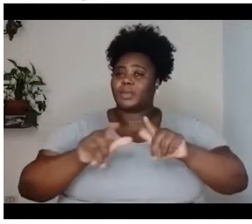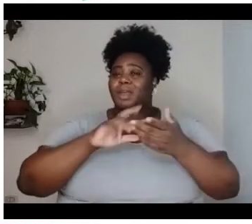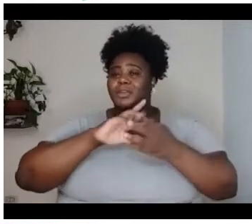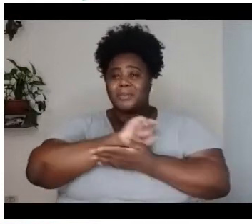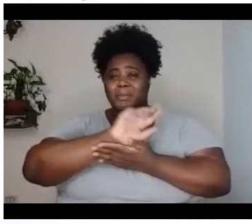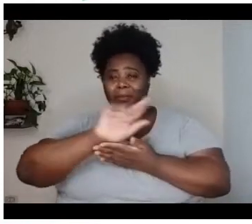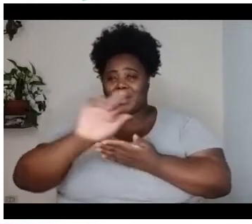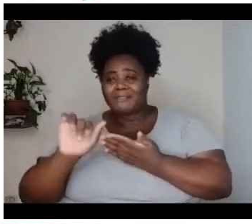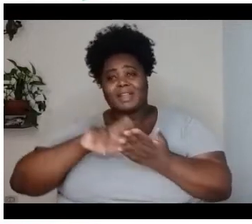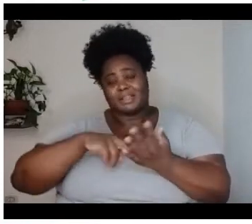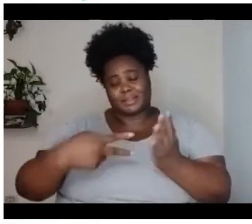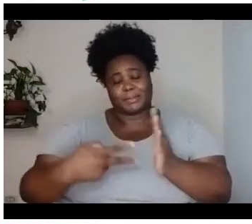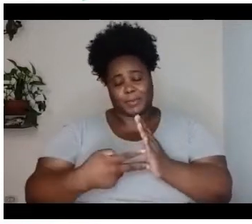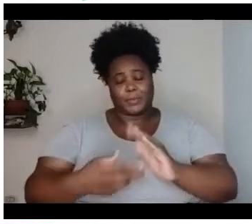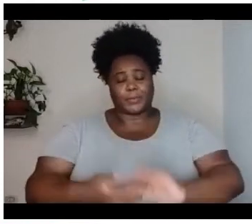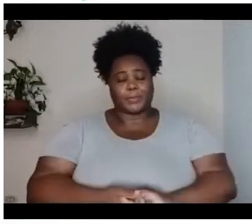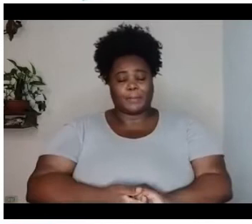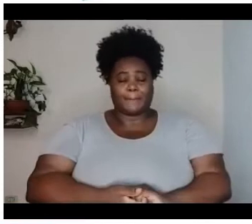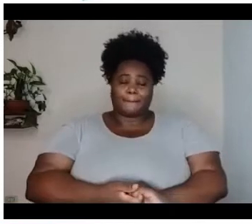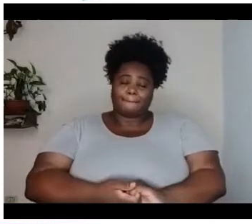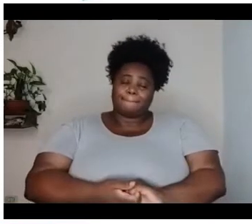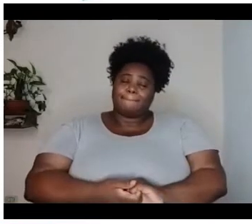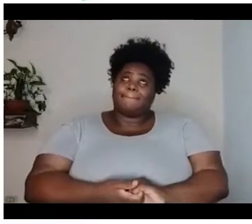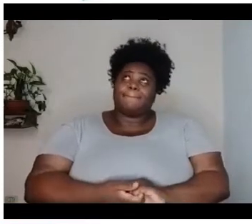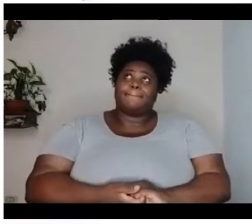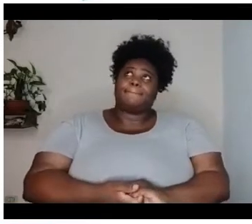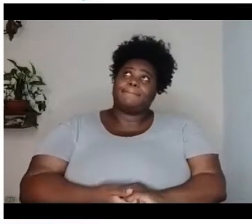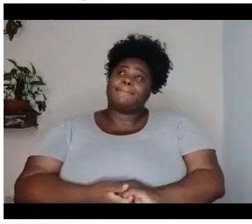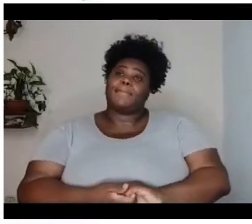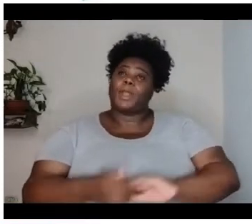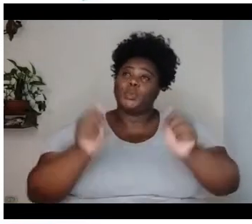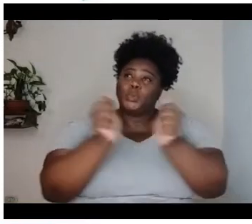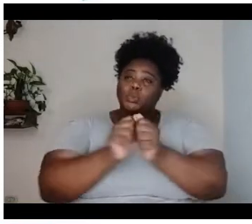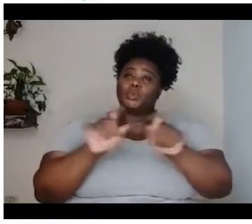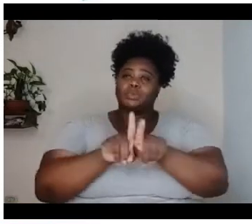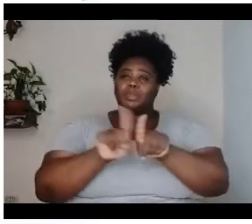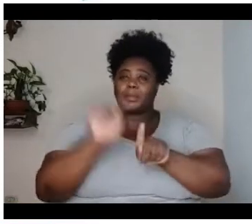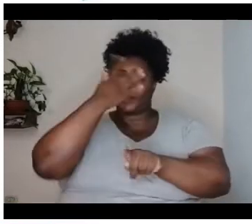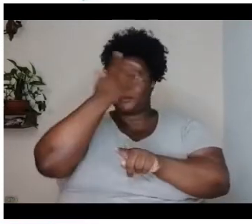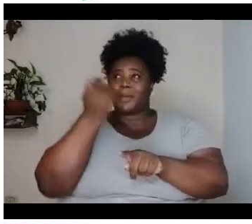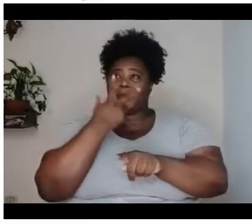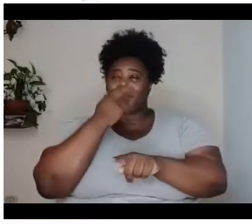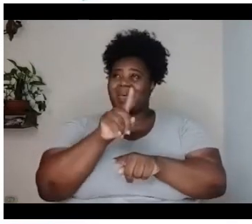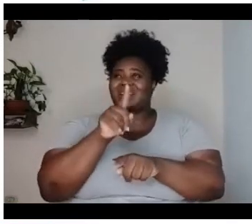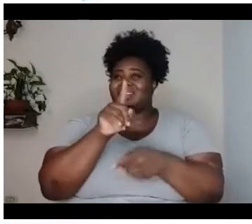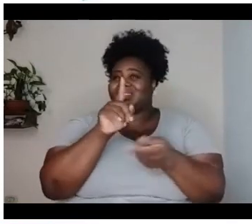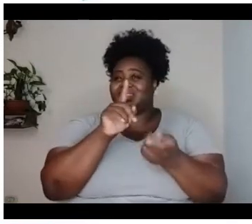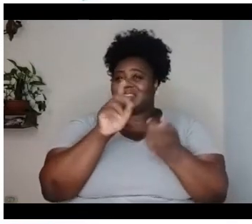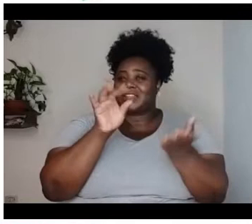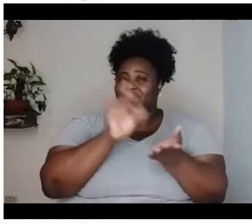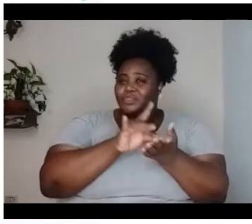assim. E junto com isso também algo um pouco surreal também, né? Algo que vai para